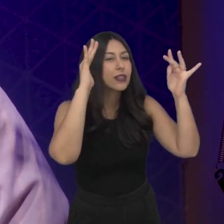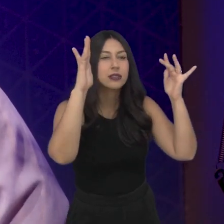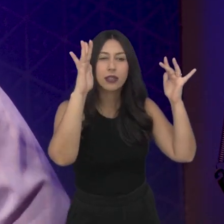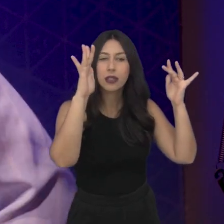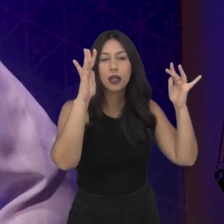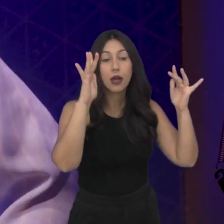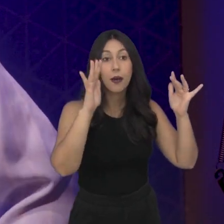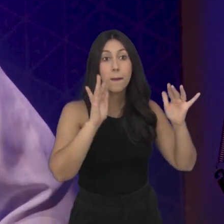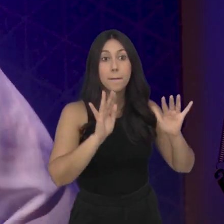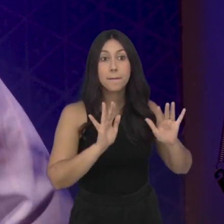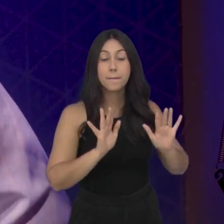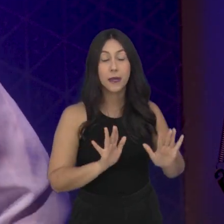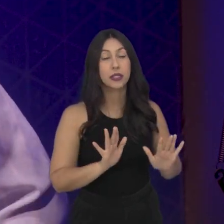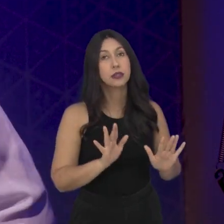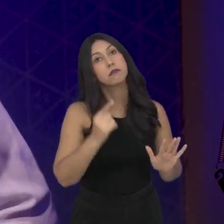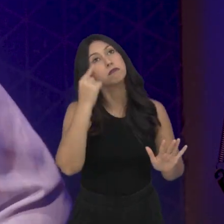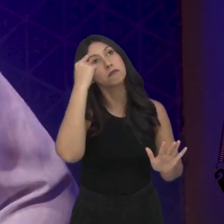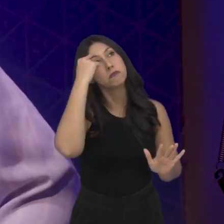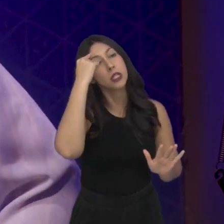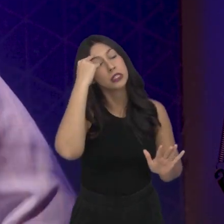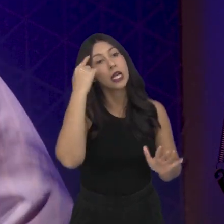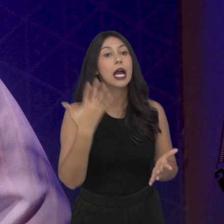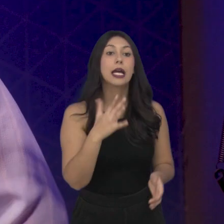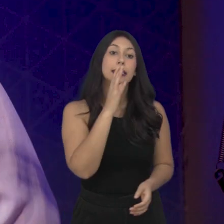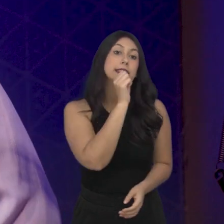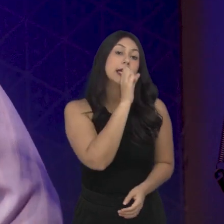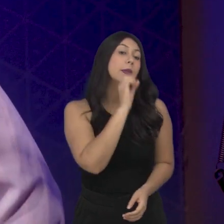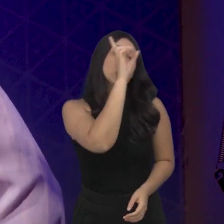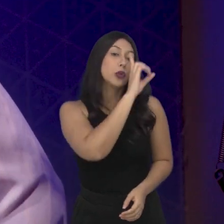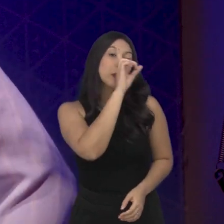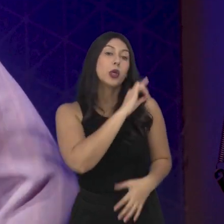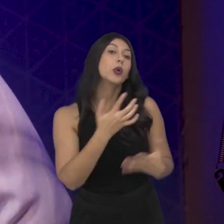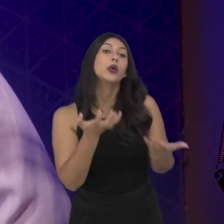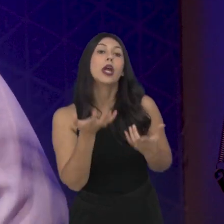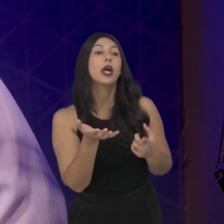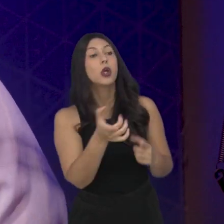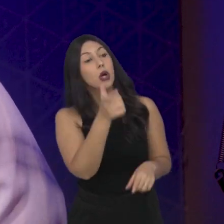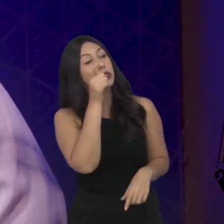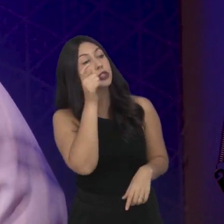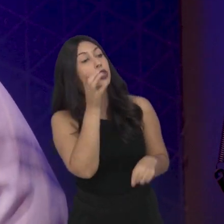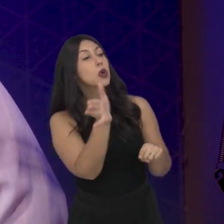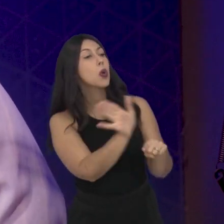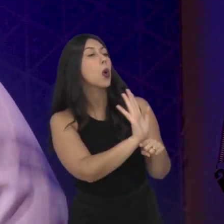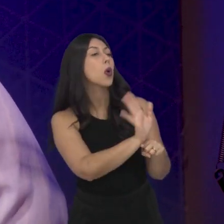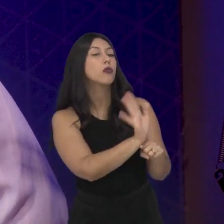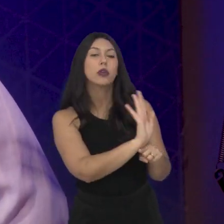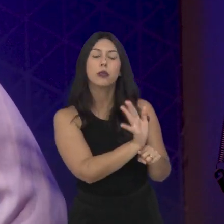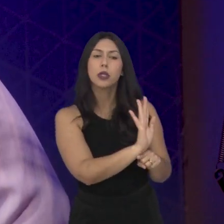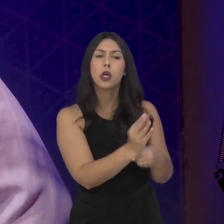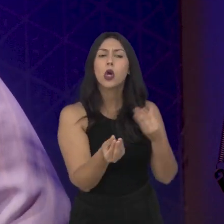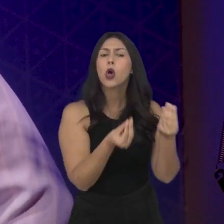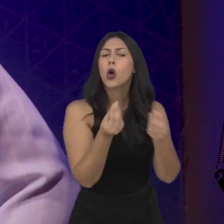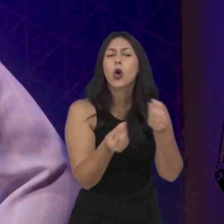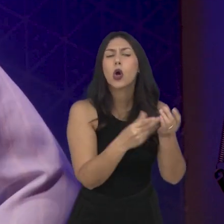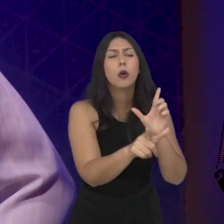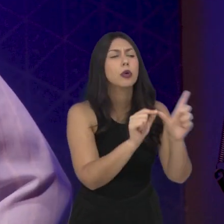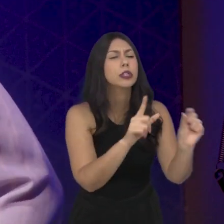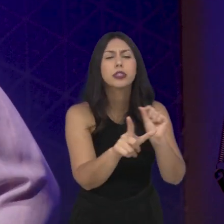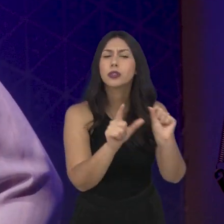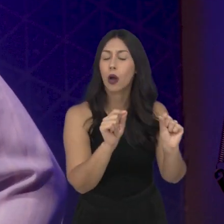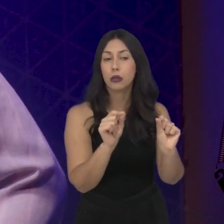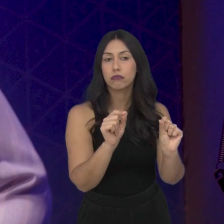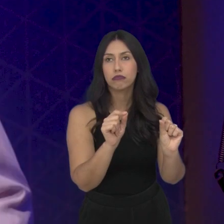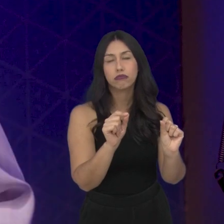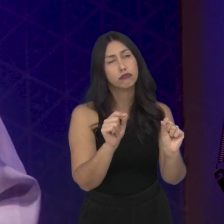gente for parar pra pensar, assim, chegou o final de semana, quero assistir um filme. Você escolhe o filme que você vai assistir